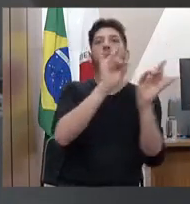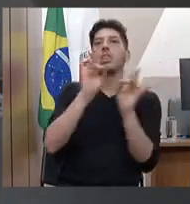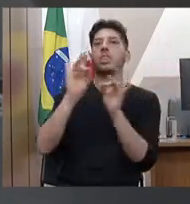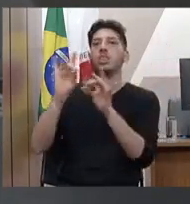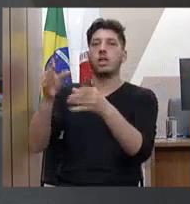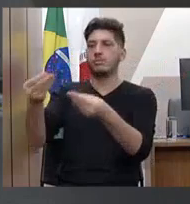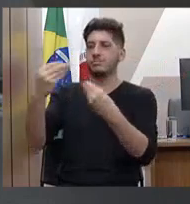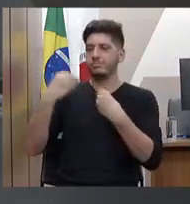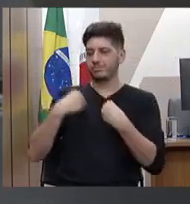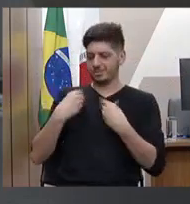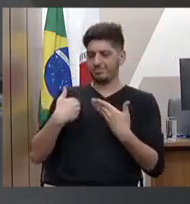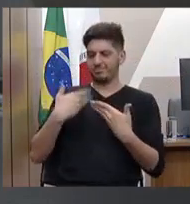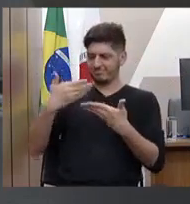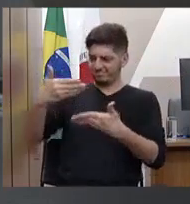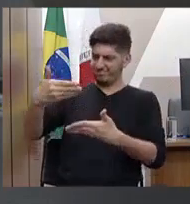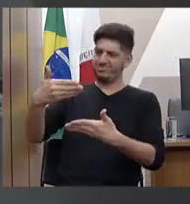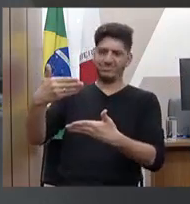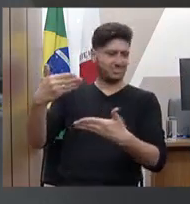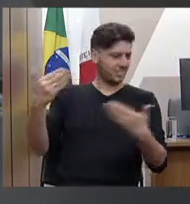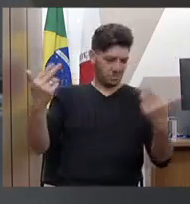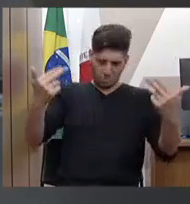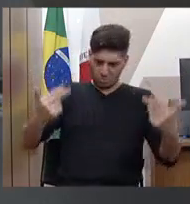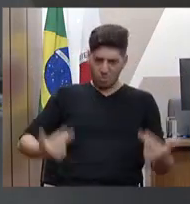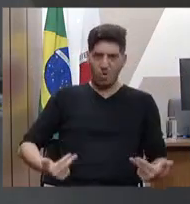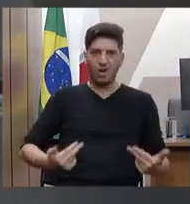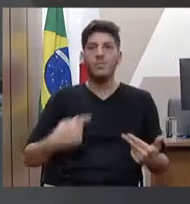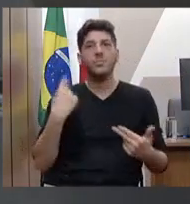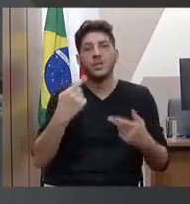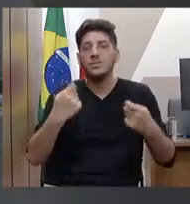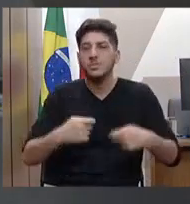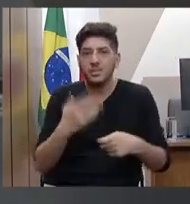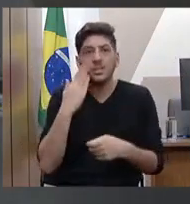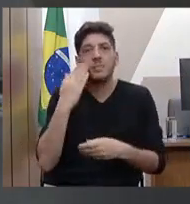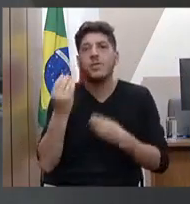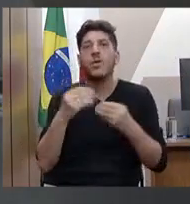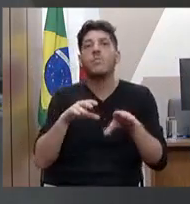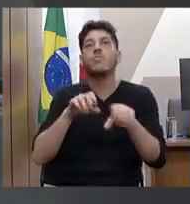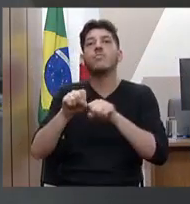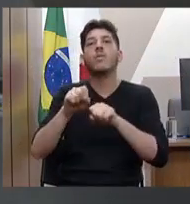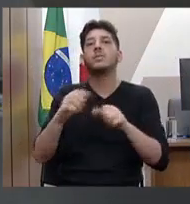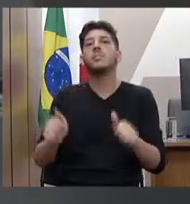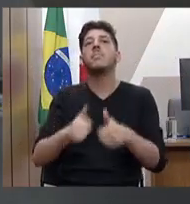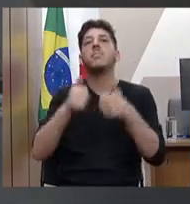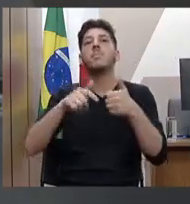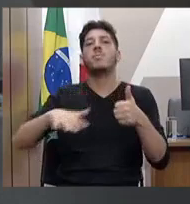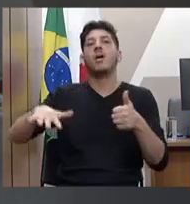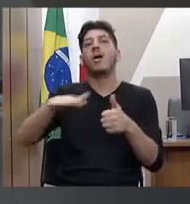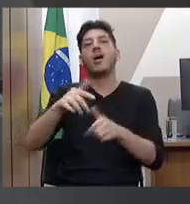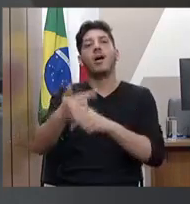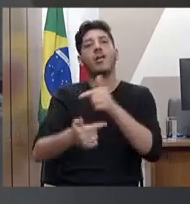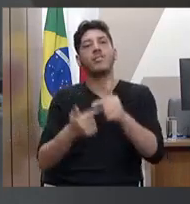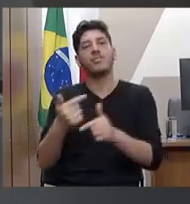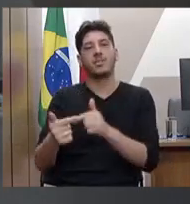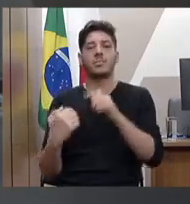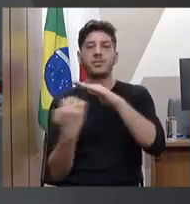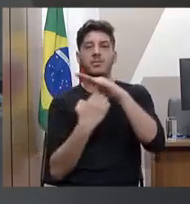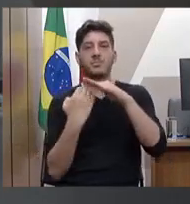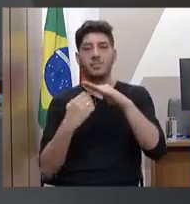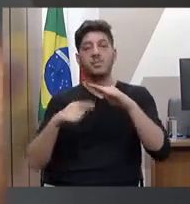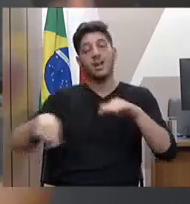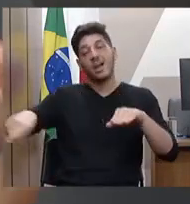na cultura e na necessidade também de informação do setor econômico das empresas eles precisam